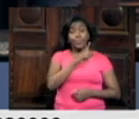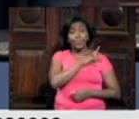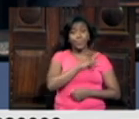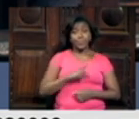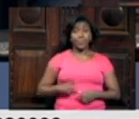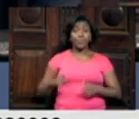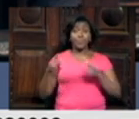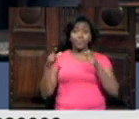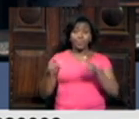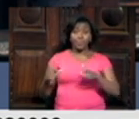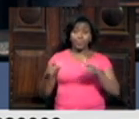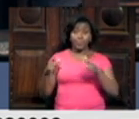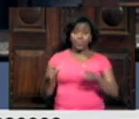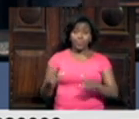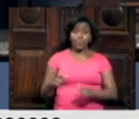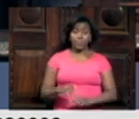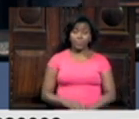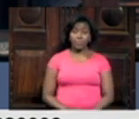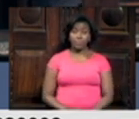regional,